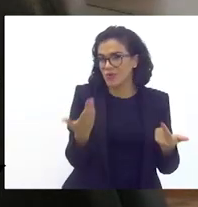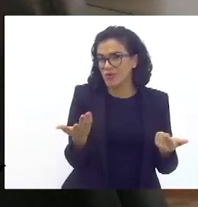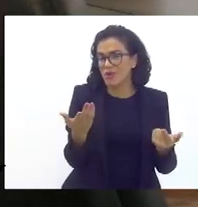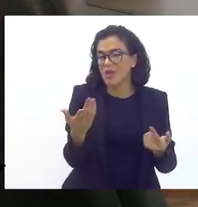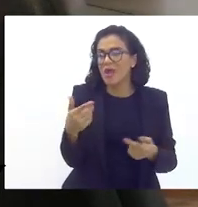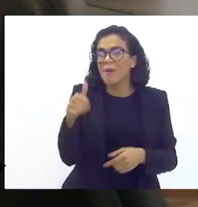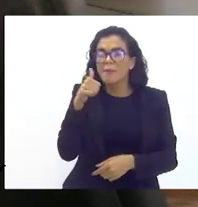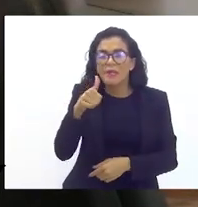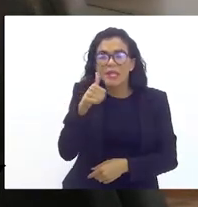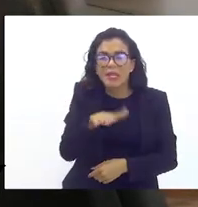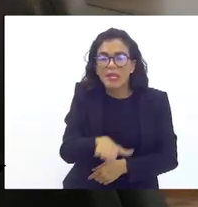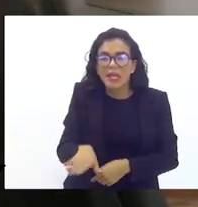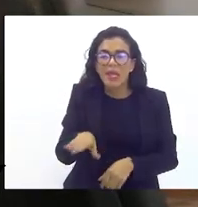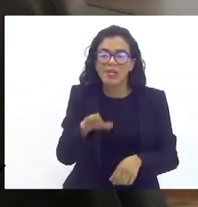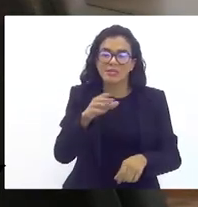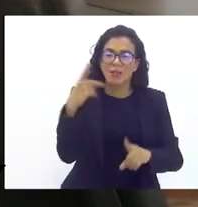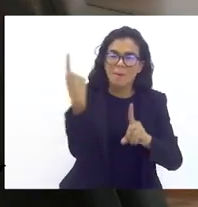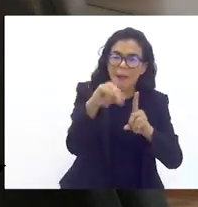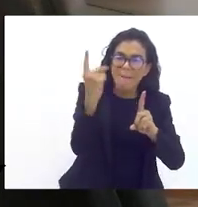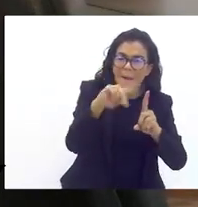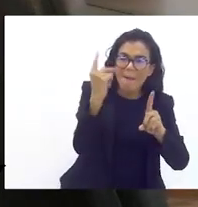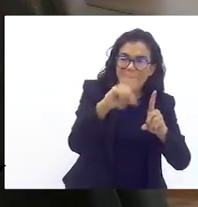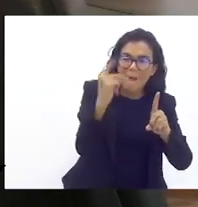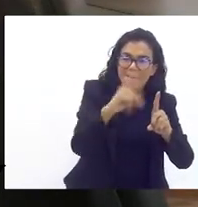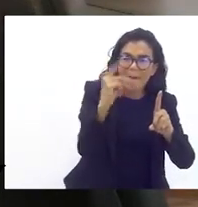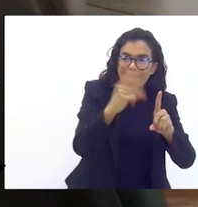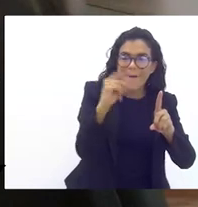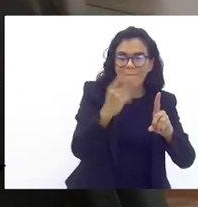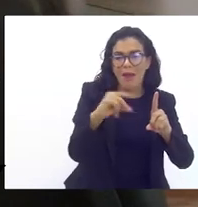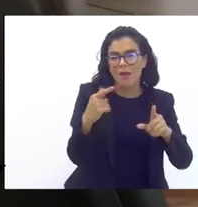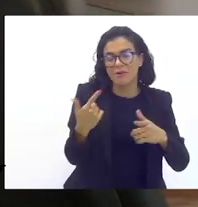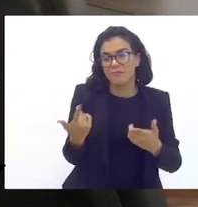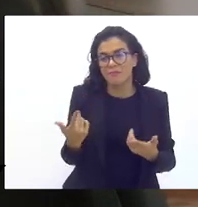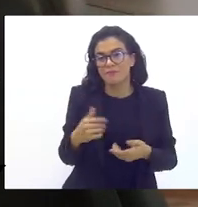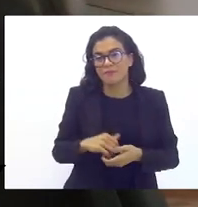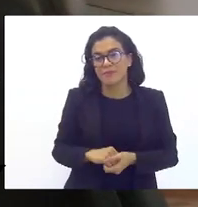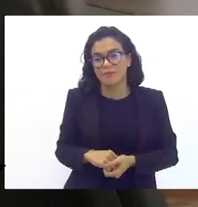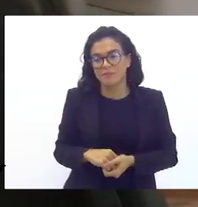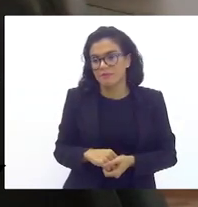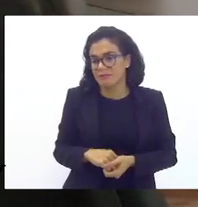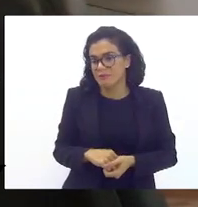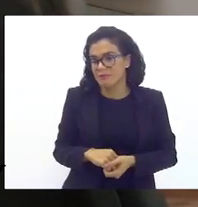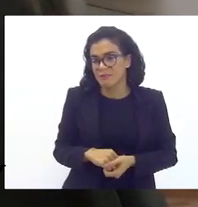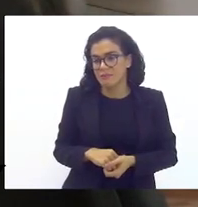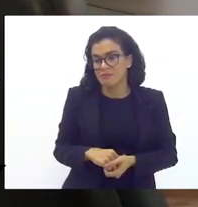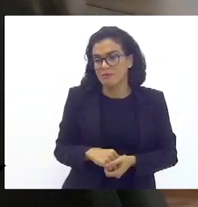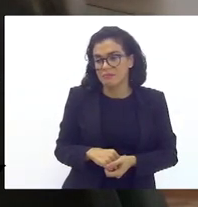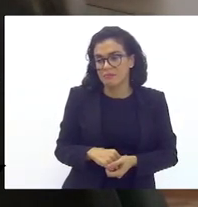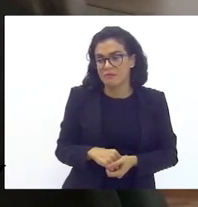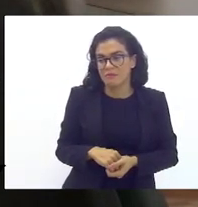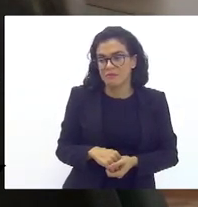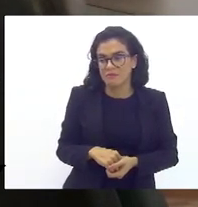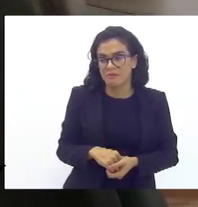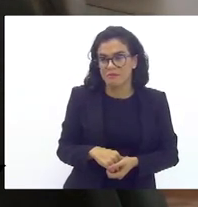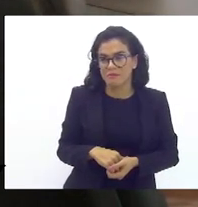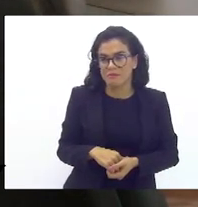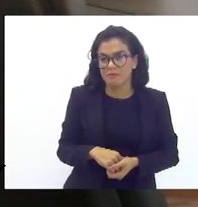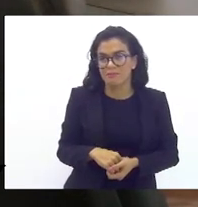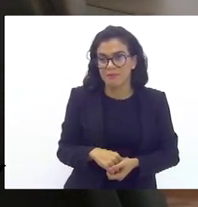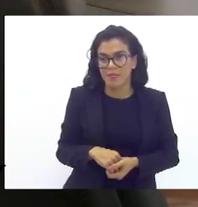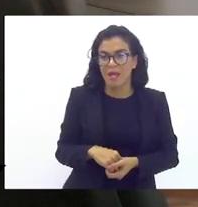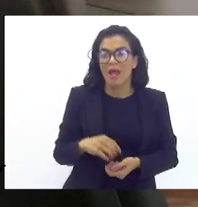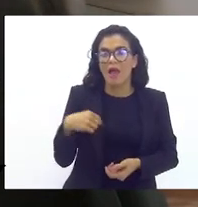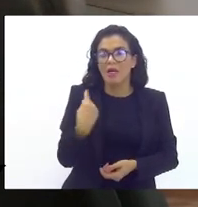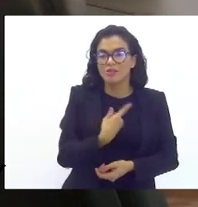uma menininha sendo maltratada porque a mulher não tem ideia na cabeça é a gente